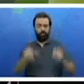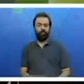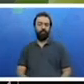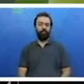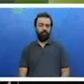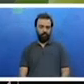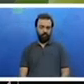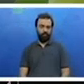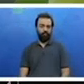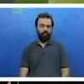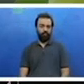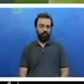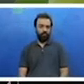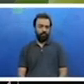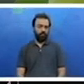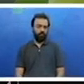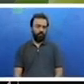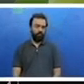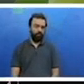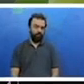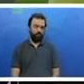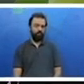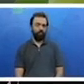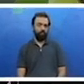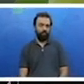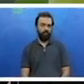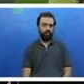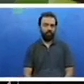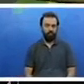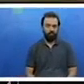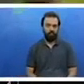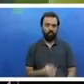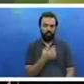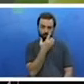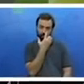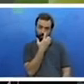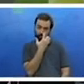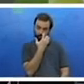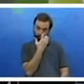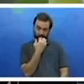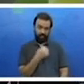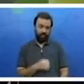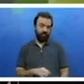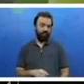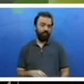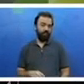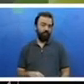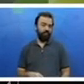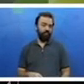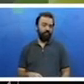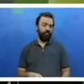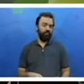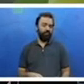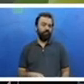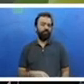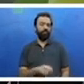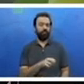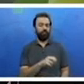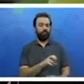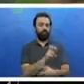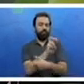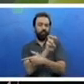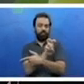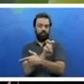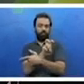diretamente proporcionais. Tá com a calculadora no jeito? Divide x por y.